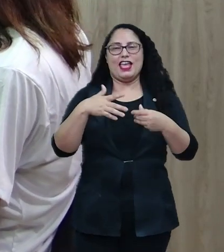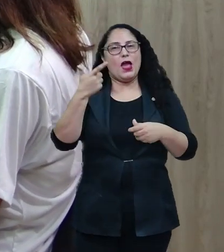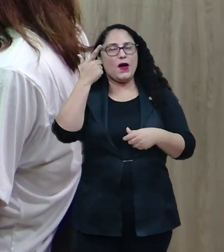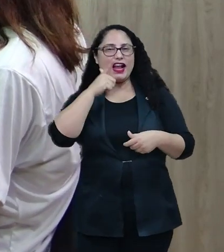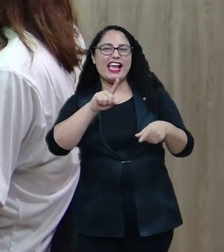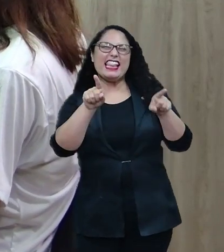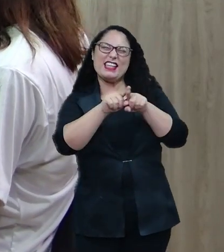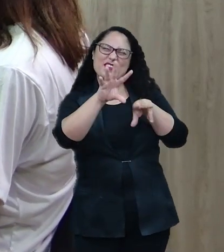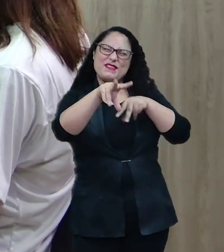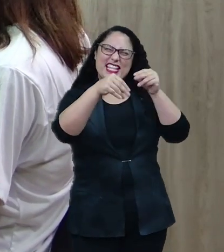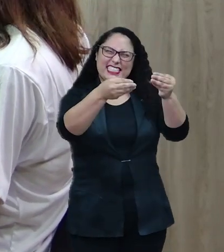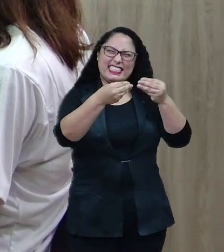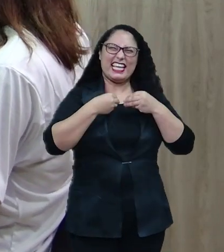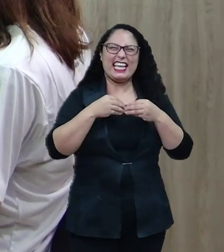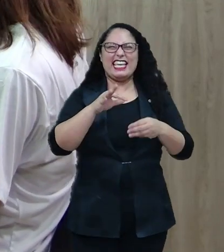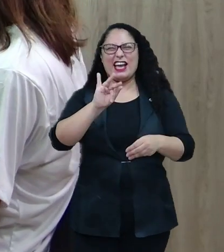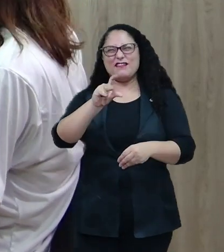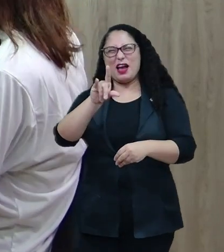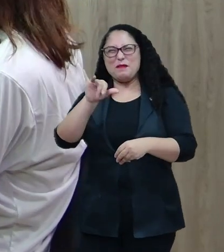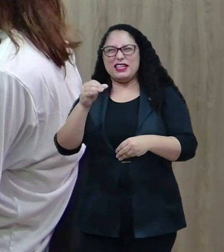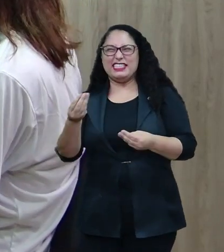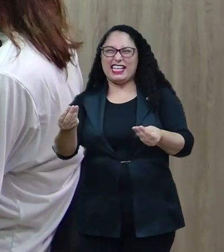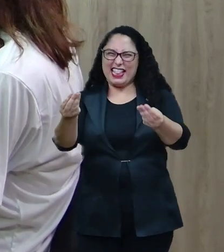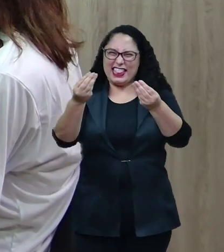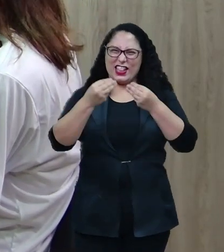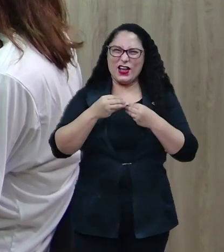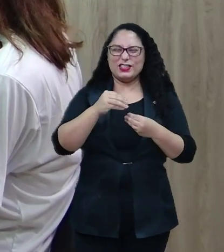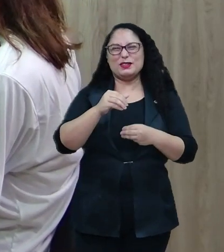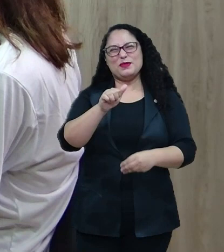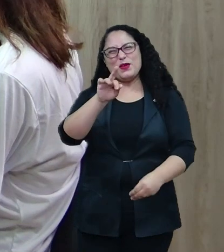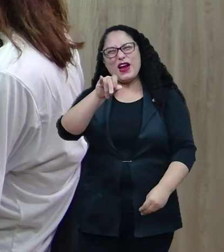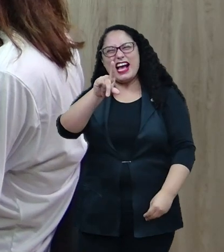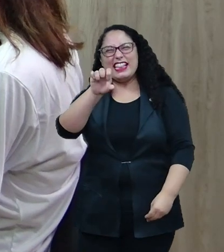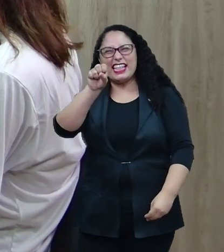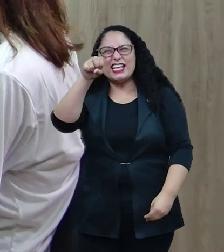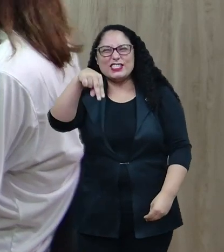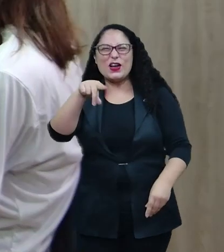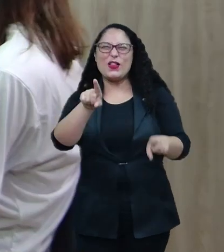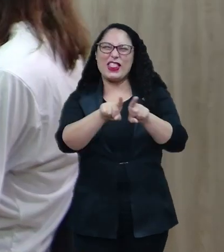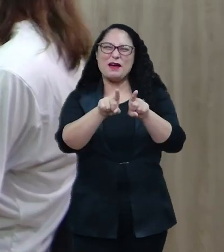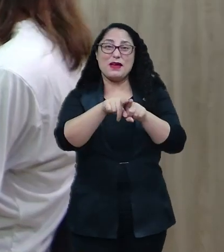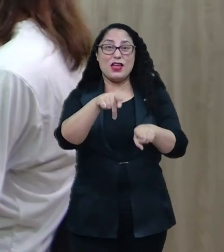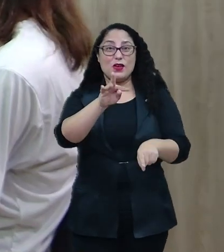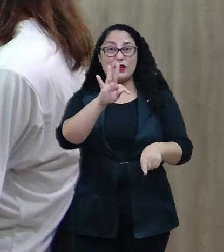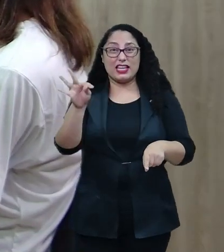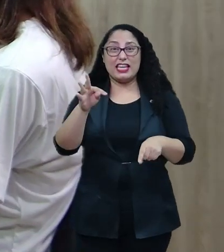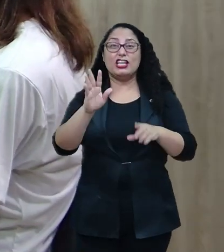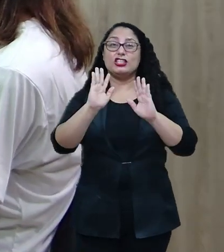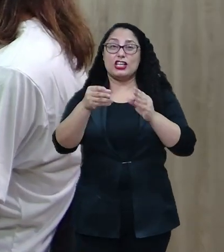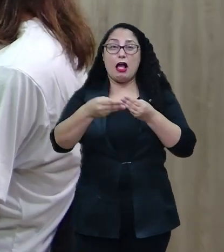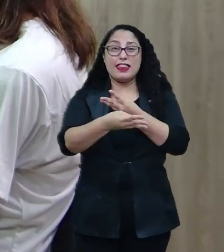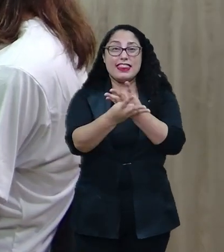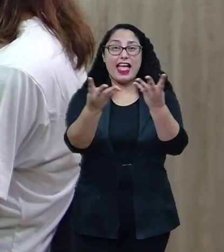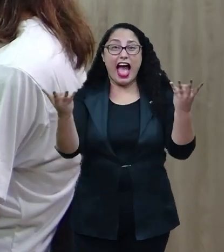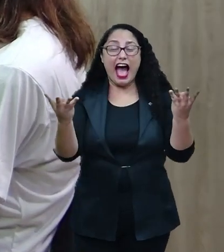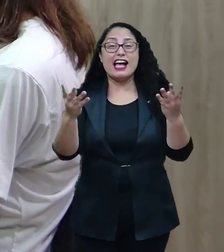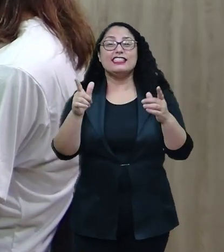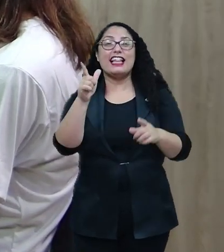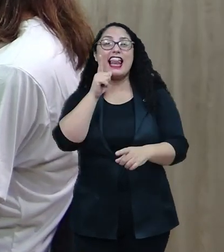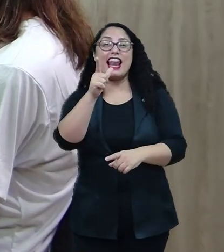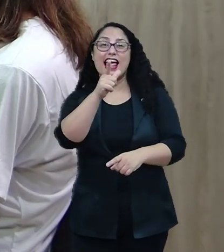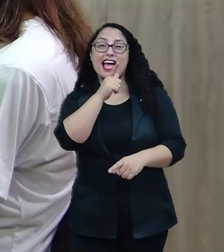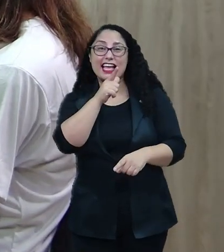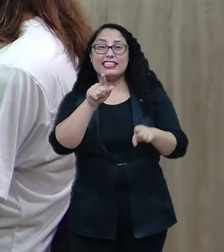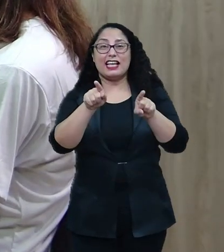um. E a Fabrícia, quando veio, trouxe esse aqui pro Anderson também. Esse kit hoje ele é distribuído na cantina